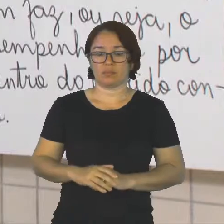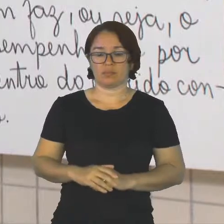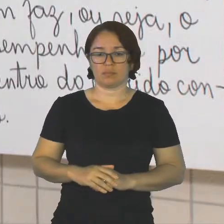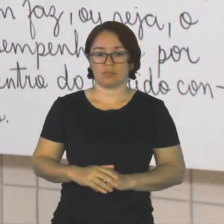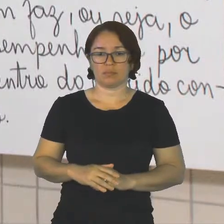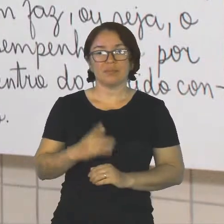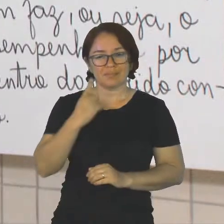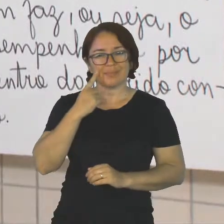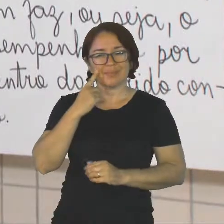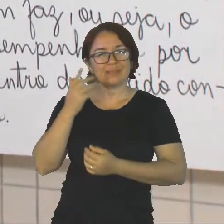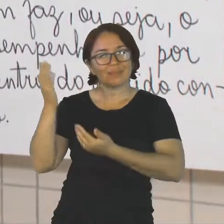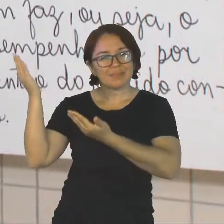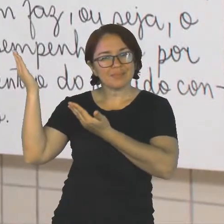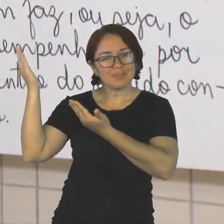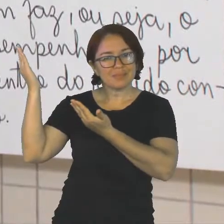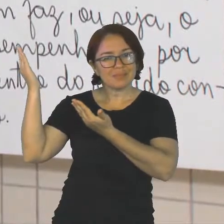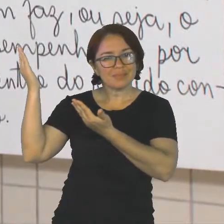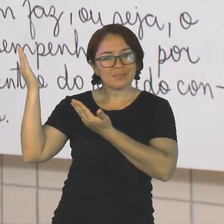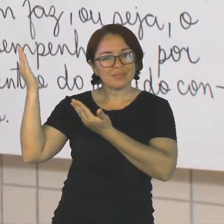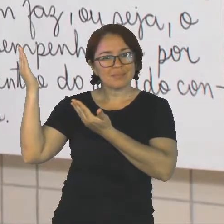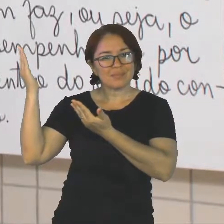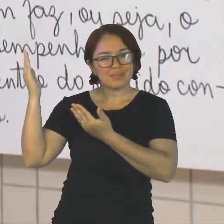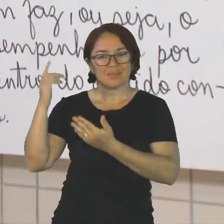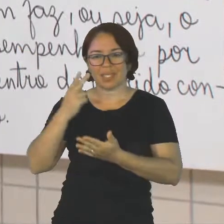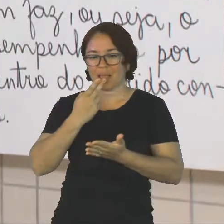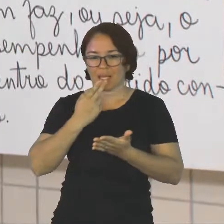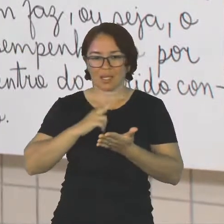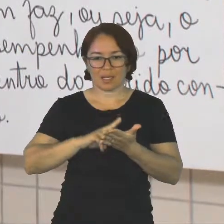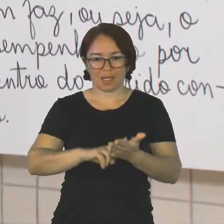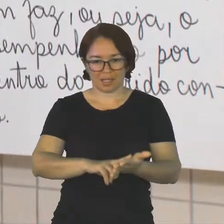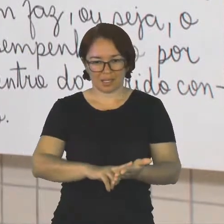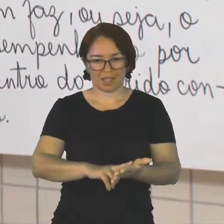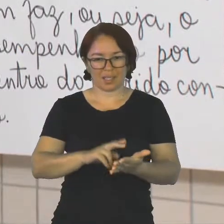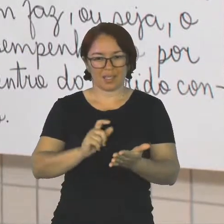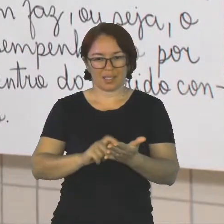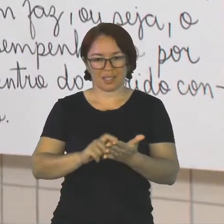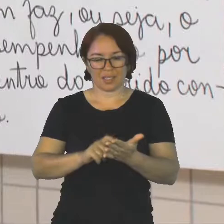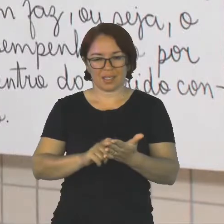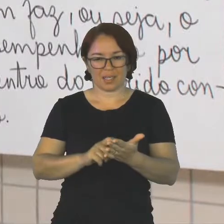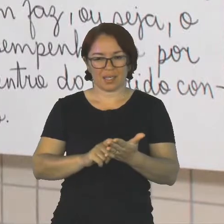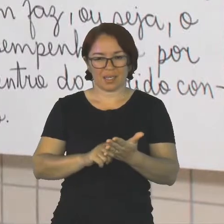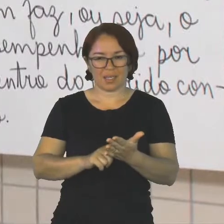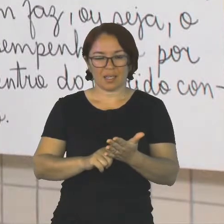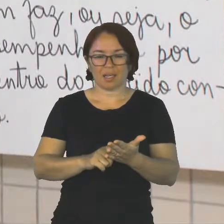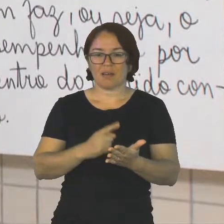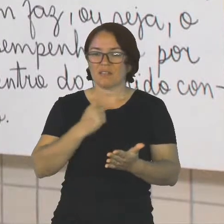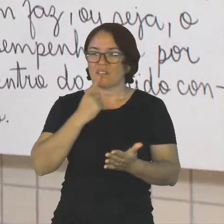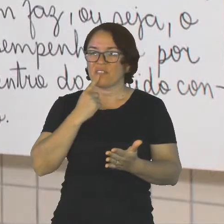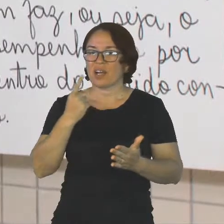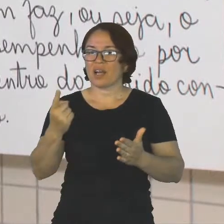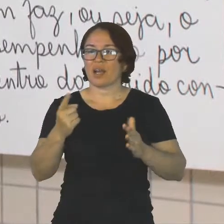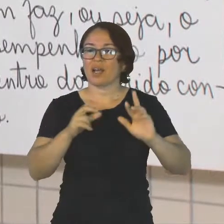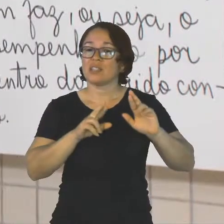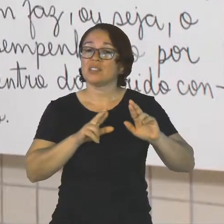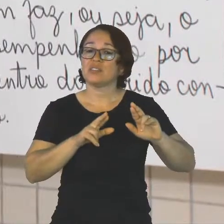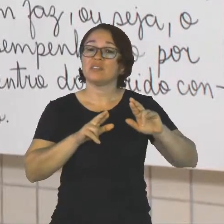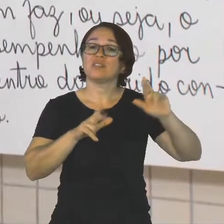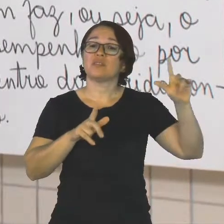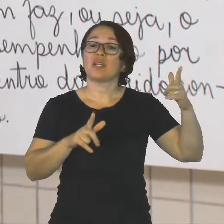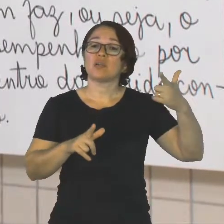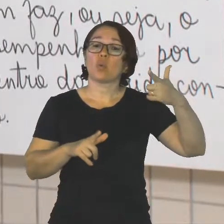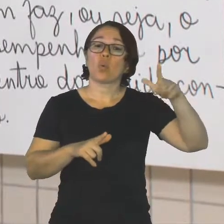Observaram, pessoal, o tom dessa carta é diferente das cartas que nós estudamos nas